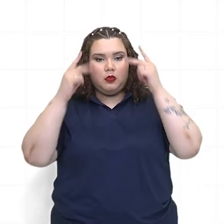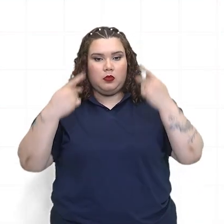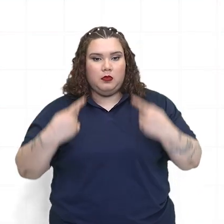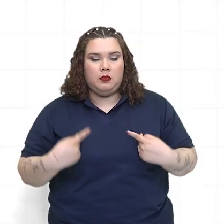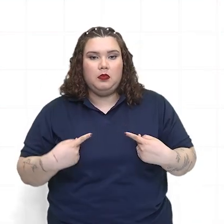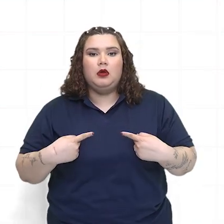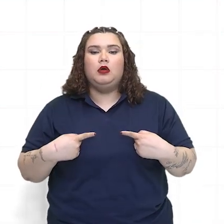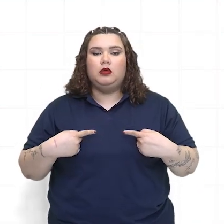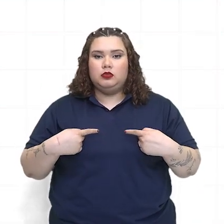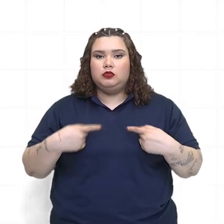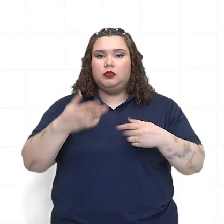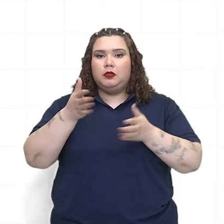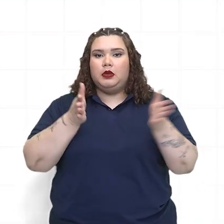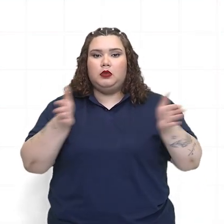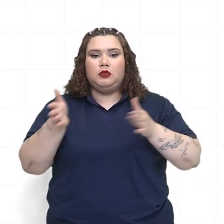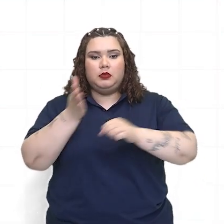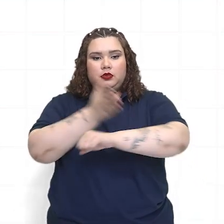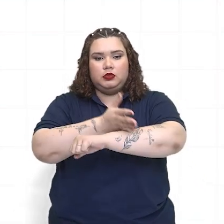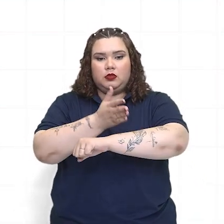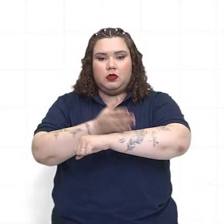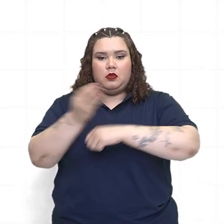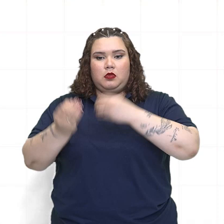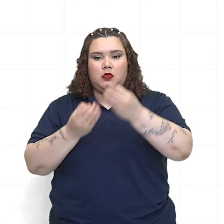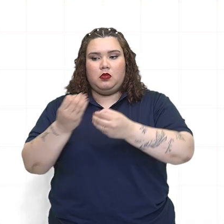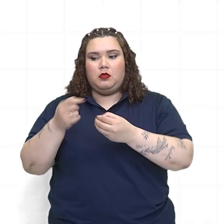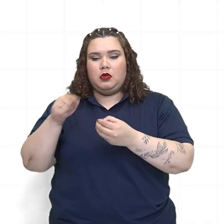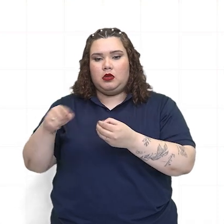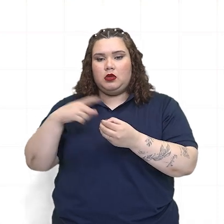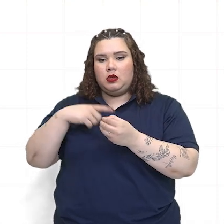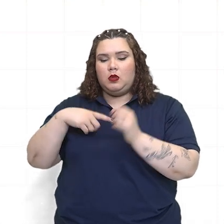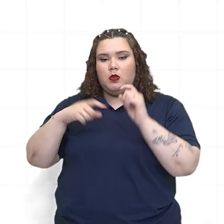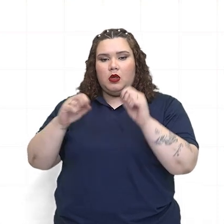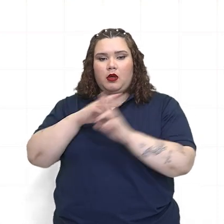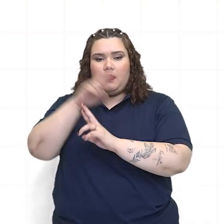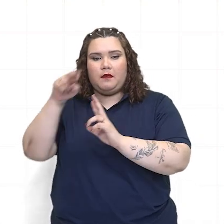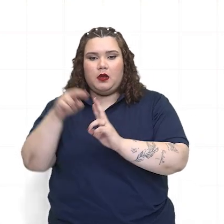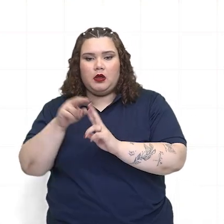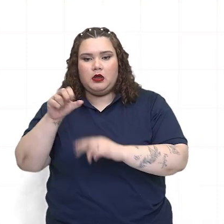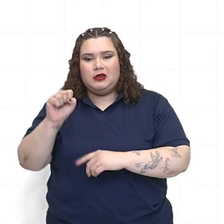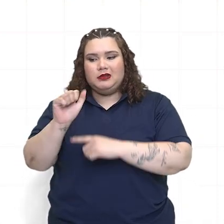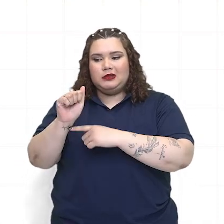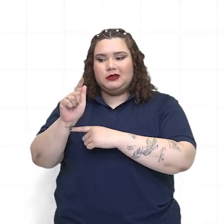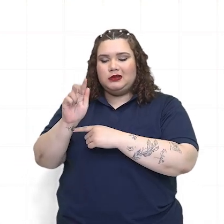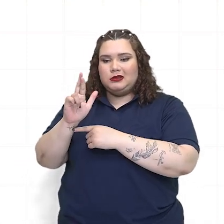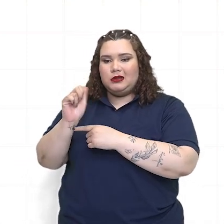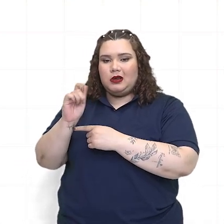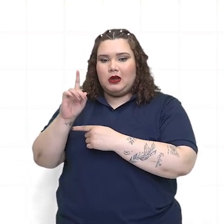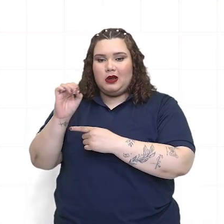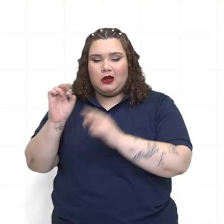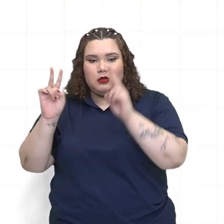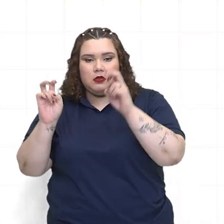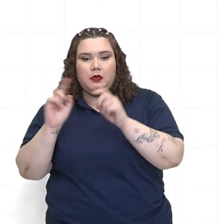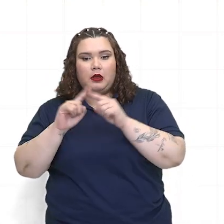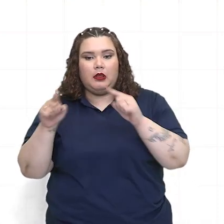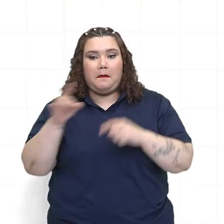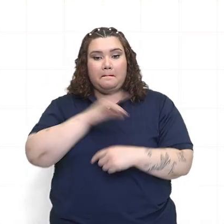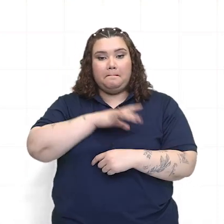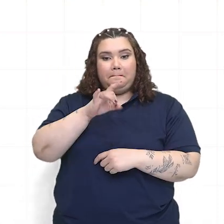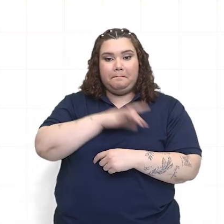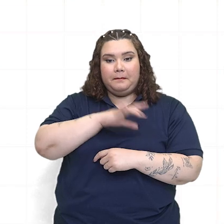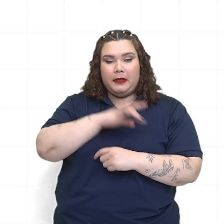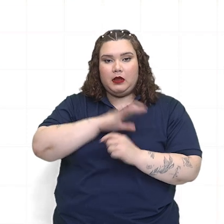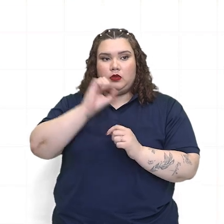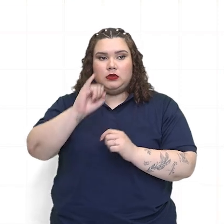entre o sagrado e o profano. O referencial para o homem medieval era o sagrado, por isso temia-se as